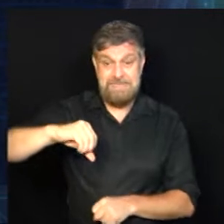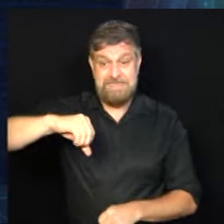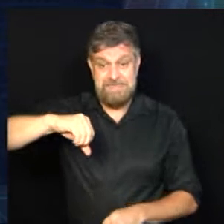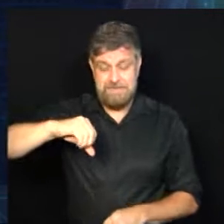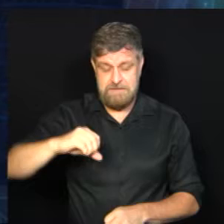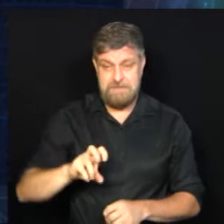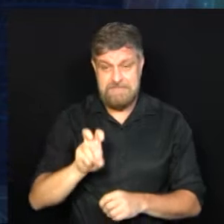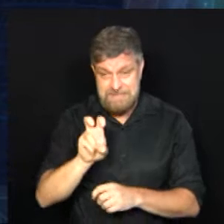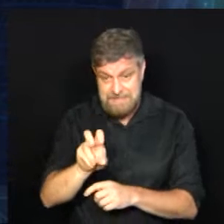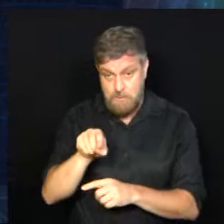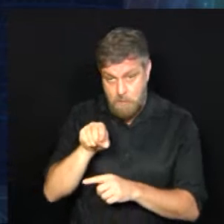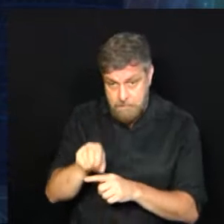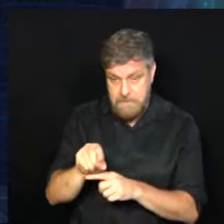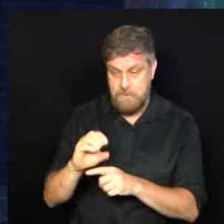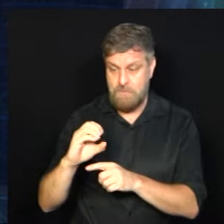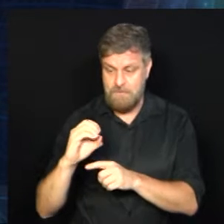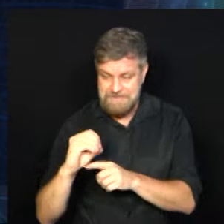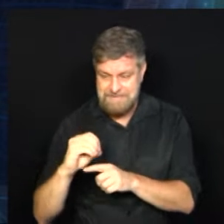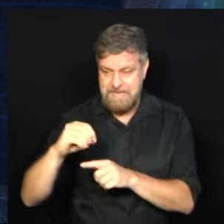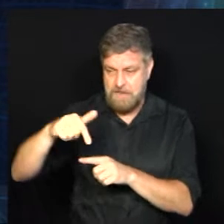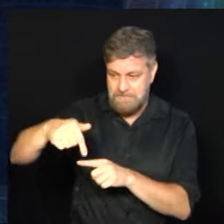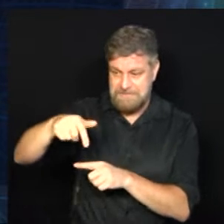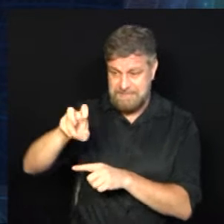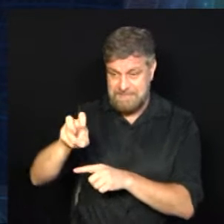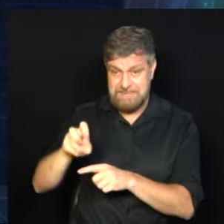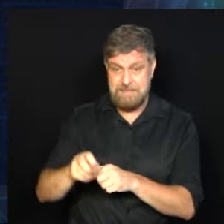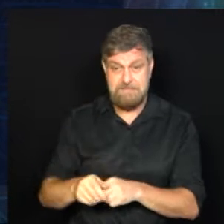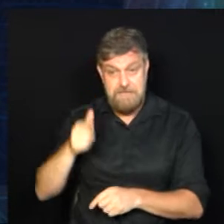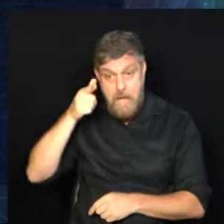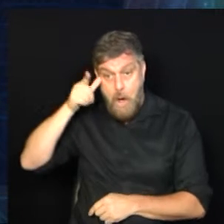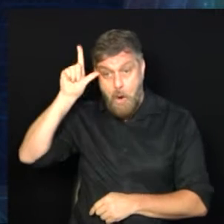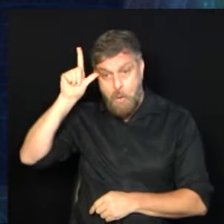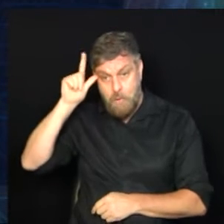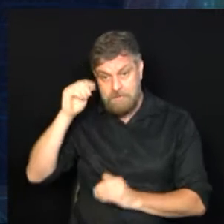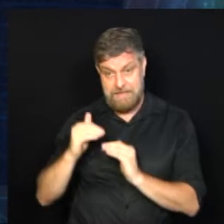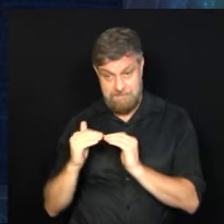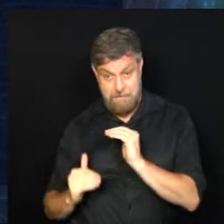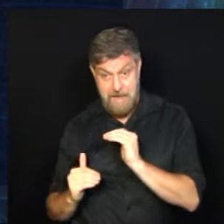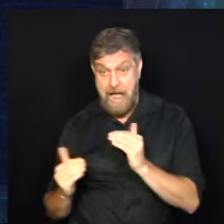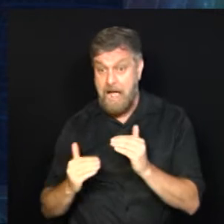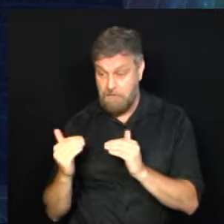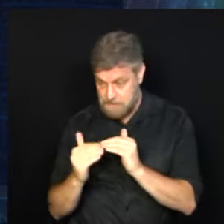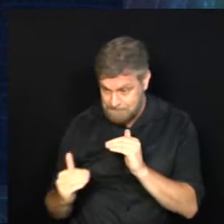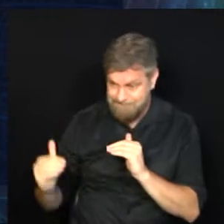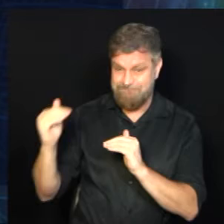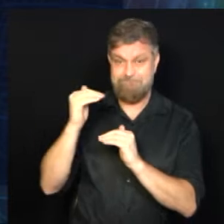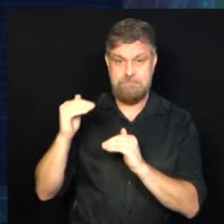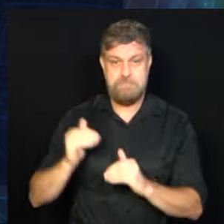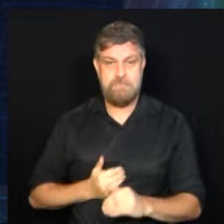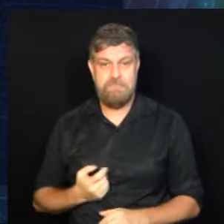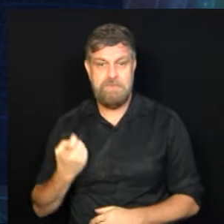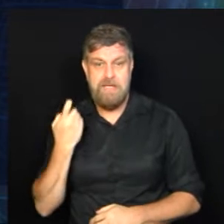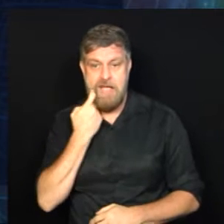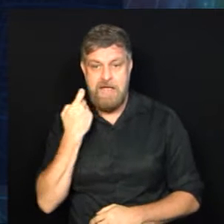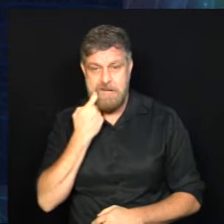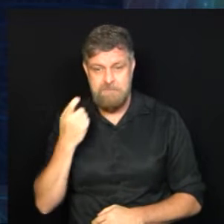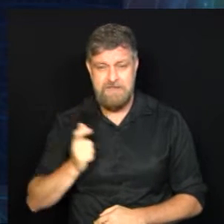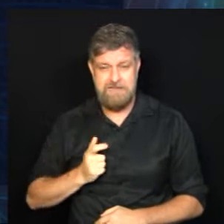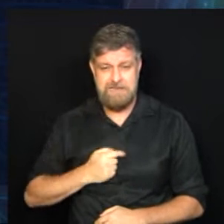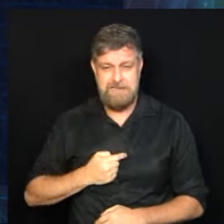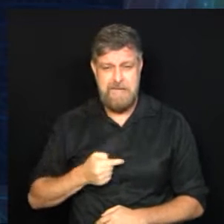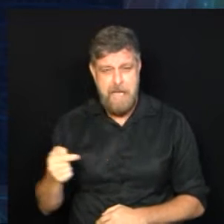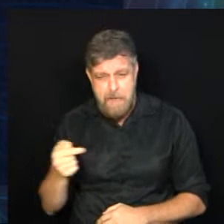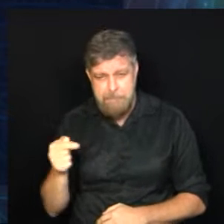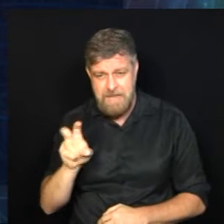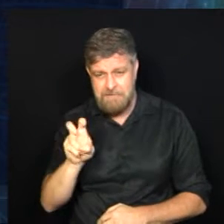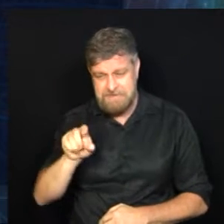5.075 casos. Ela ainda até ontem estava abaixo dos 5.000. Itatiba agora são as cidades, nós vamos falar das cidades com menos de 5.000. Então,